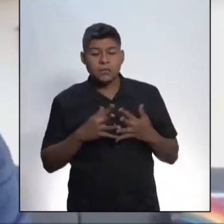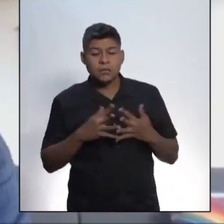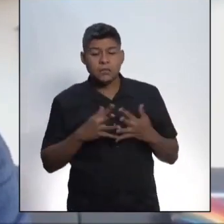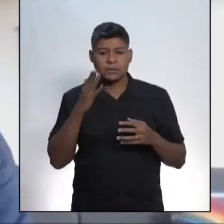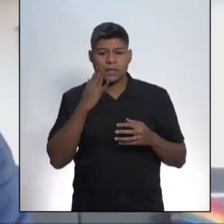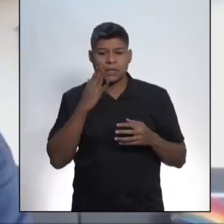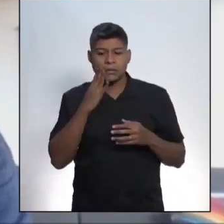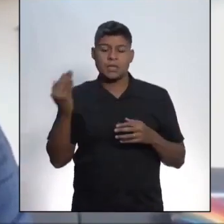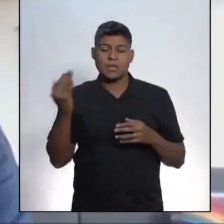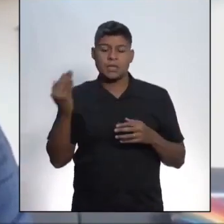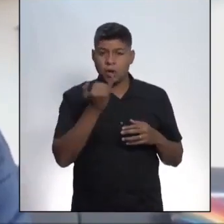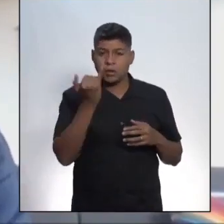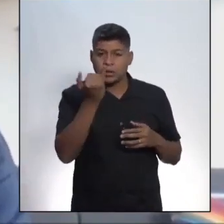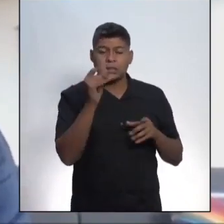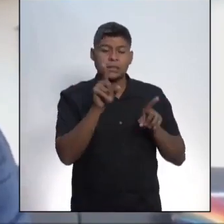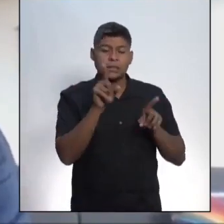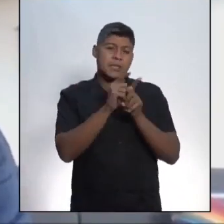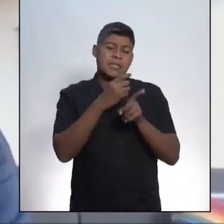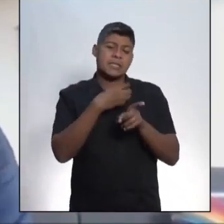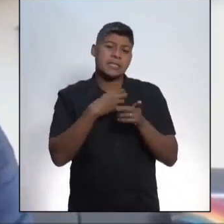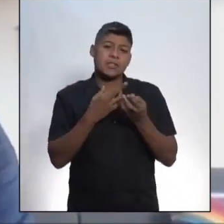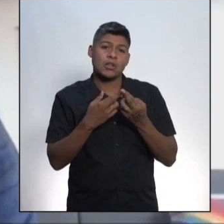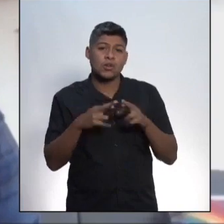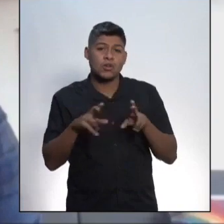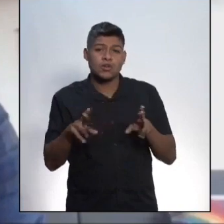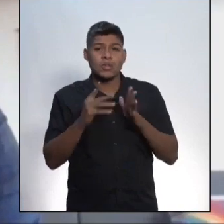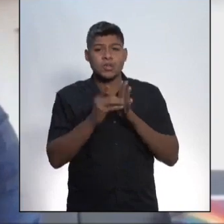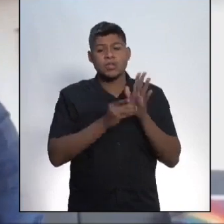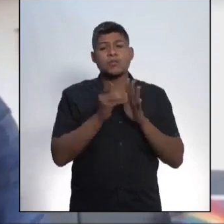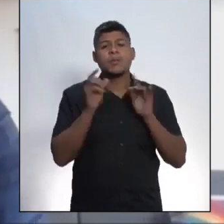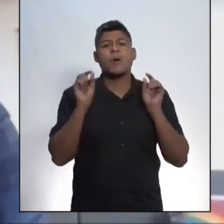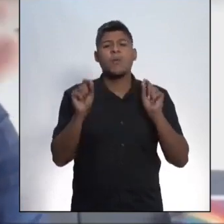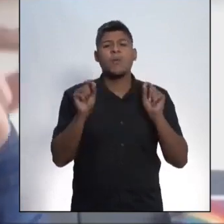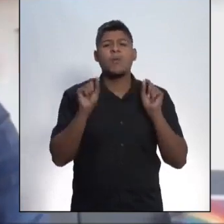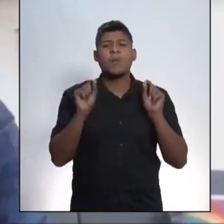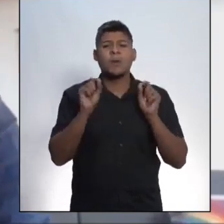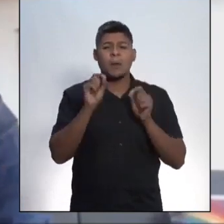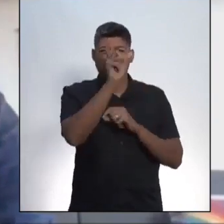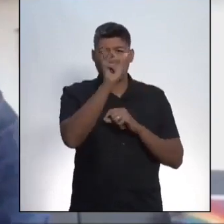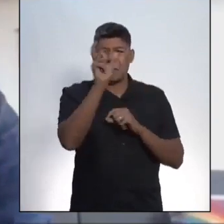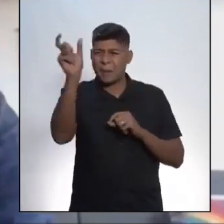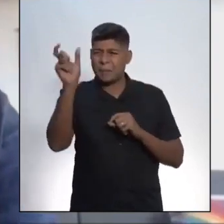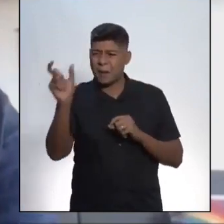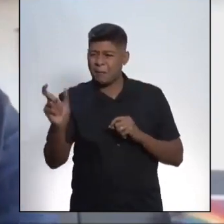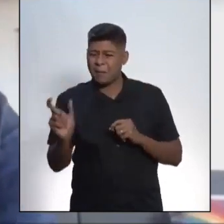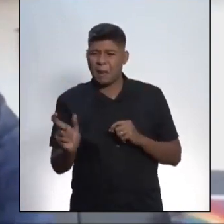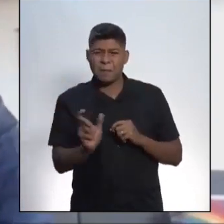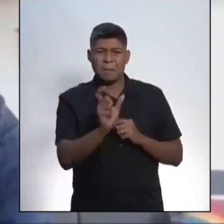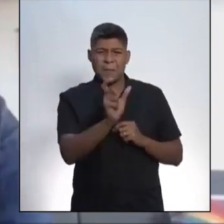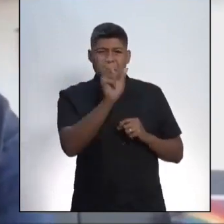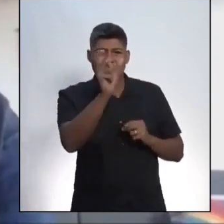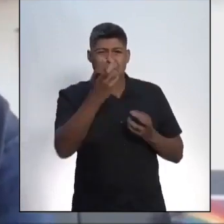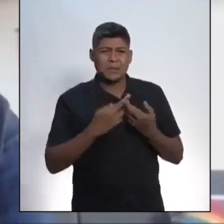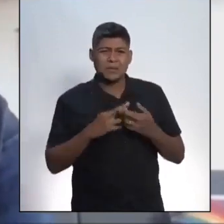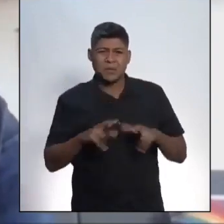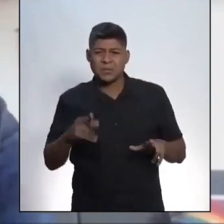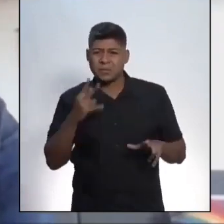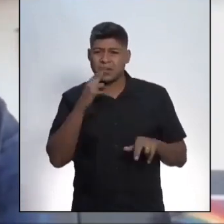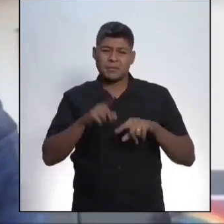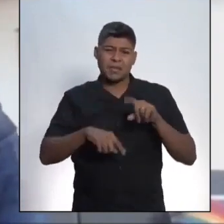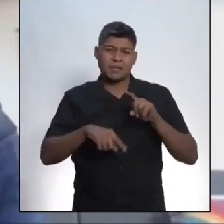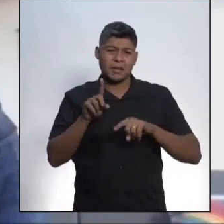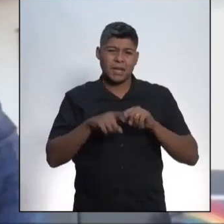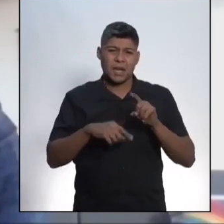ponto importante e, nesse sentido, as soluções digitais são essas pequenas soluções, esses instrumentos